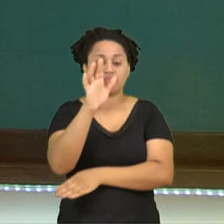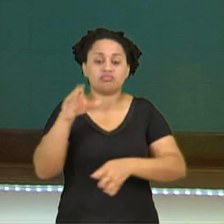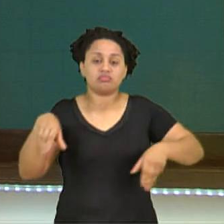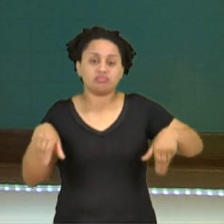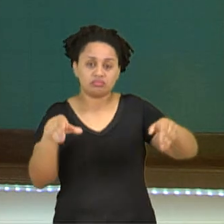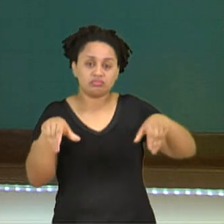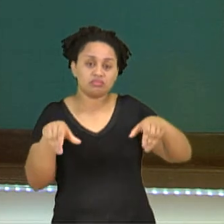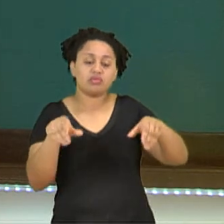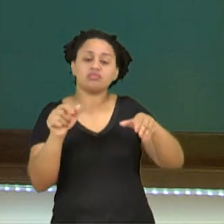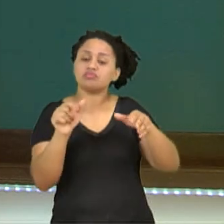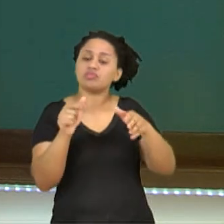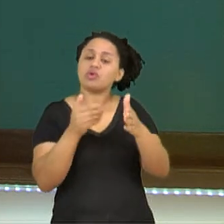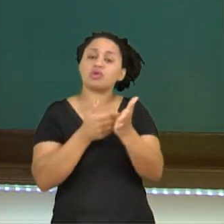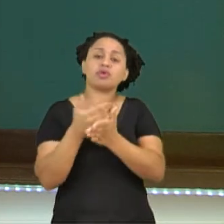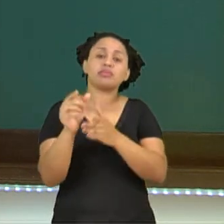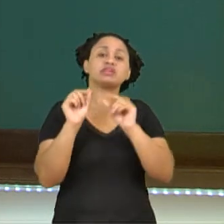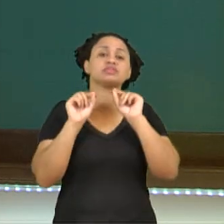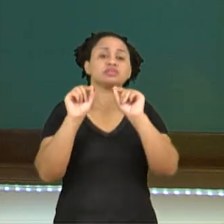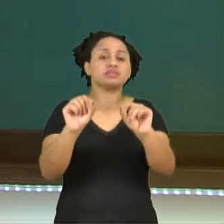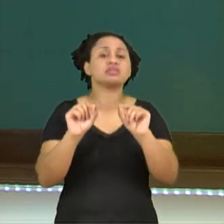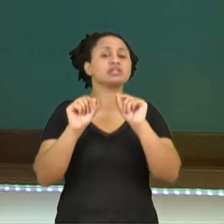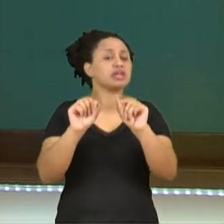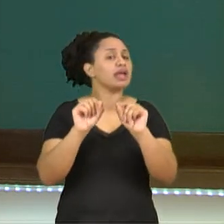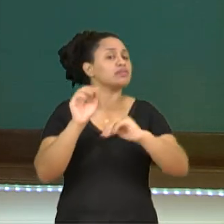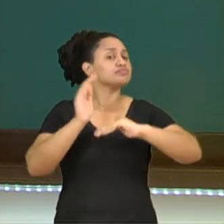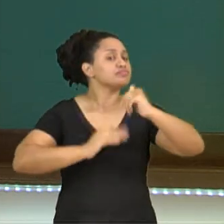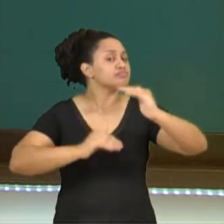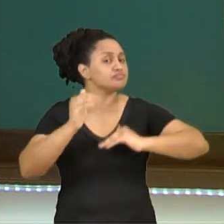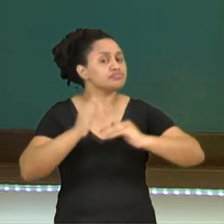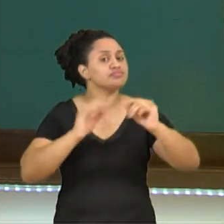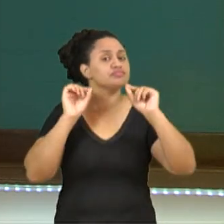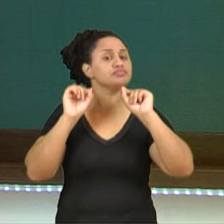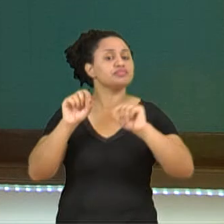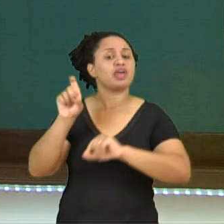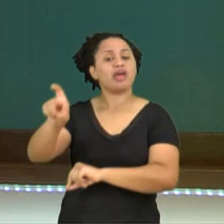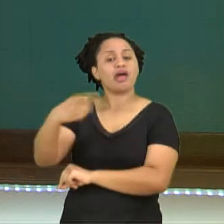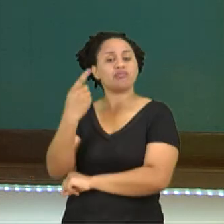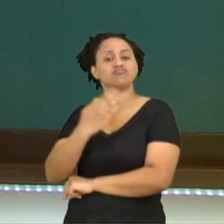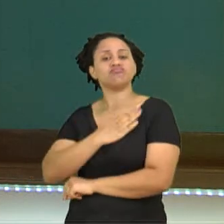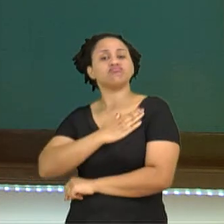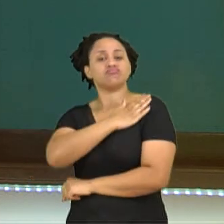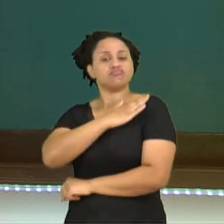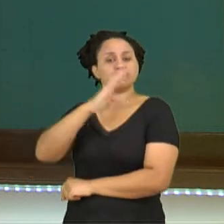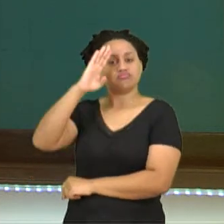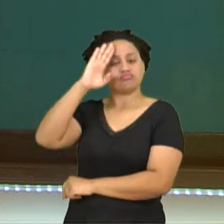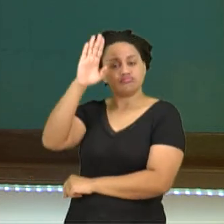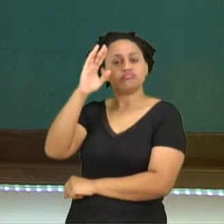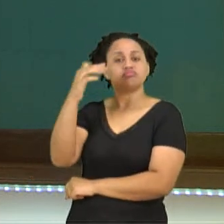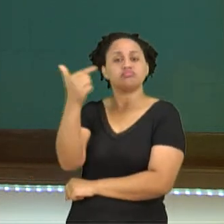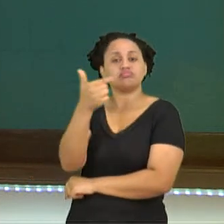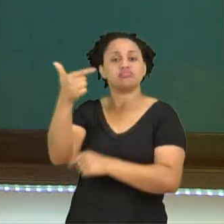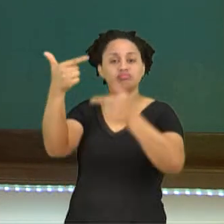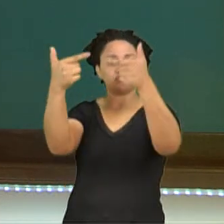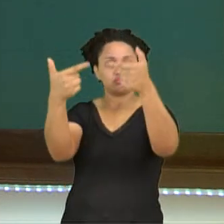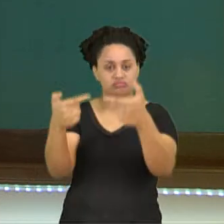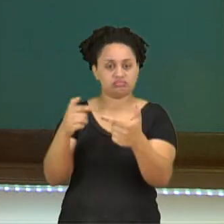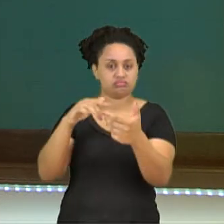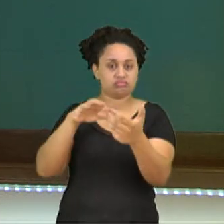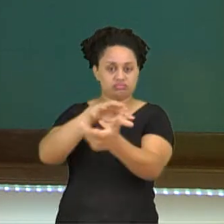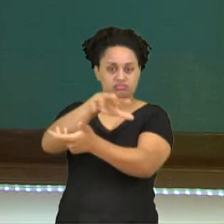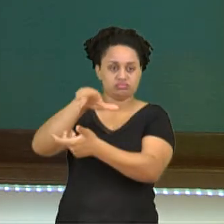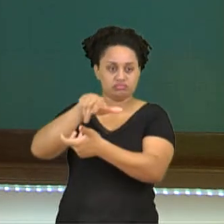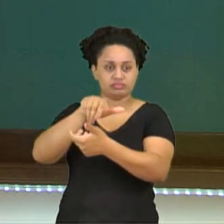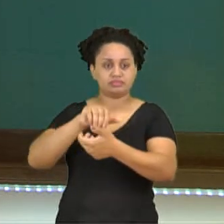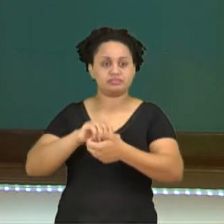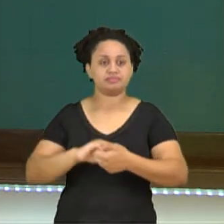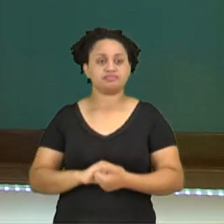foi praticado inicialmente pelos ex-soldados da Segunda Guerra, soldados